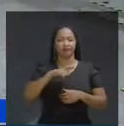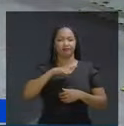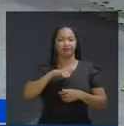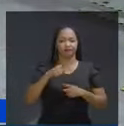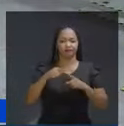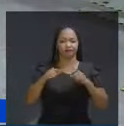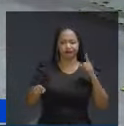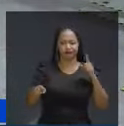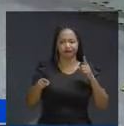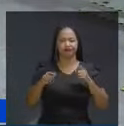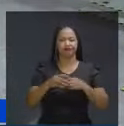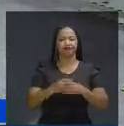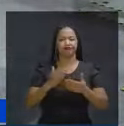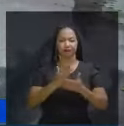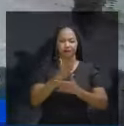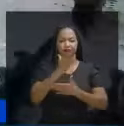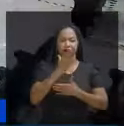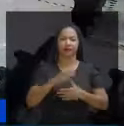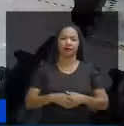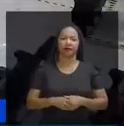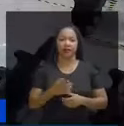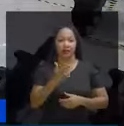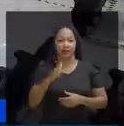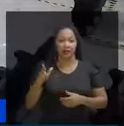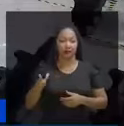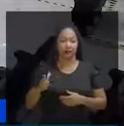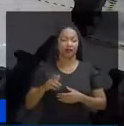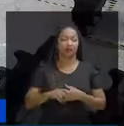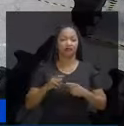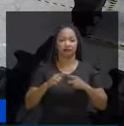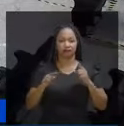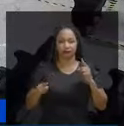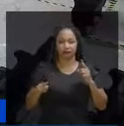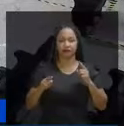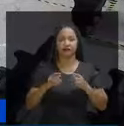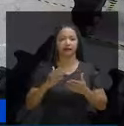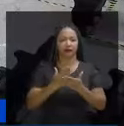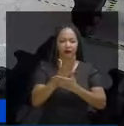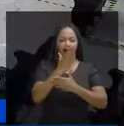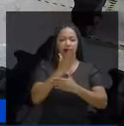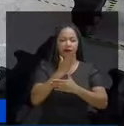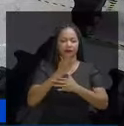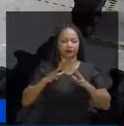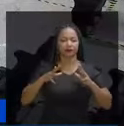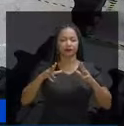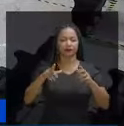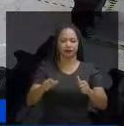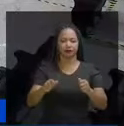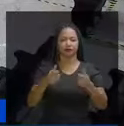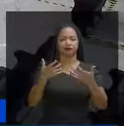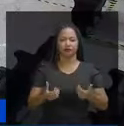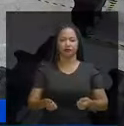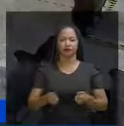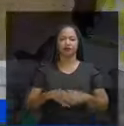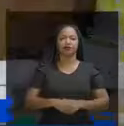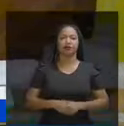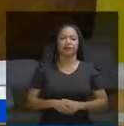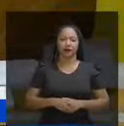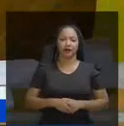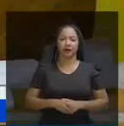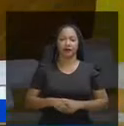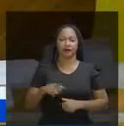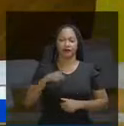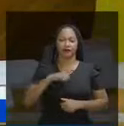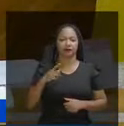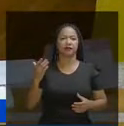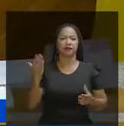a aprovação. Não havendo, está aprovada a unanimidade. Na tela,